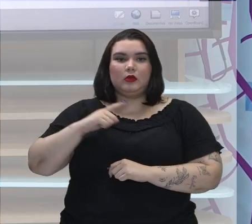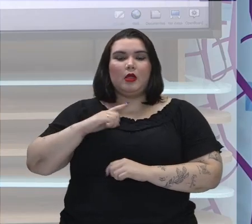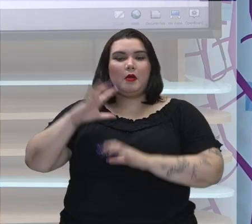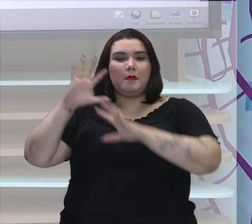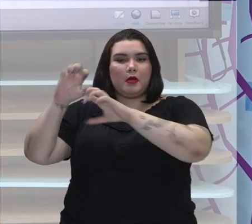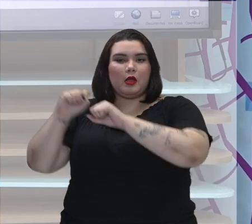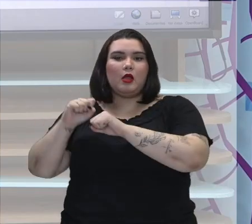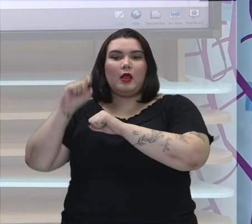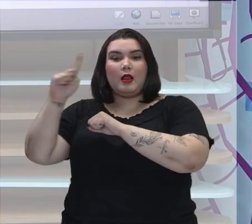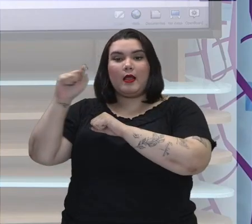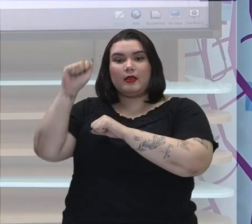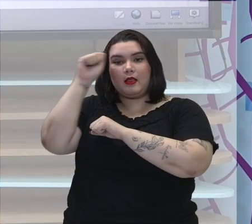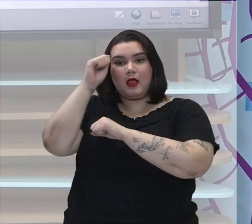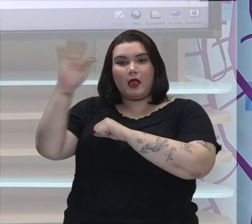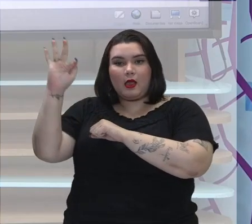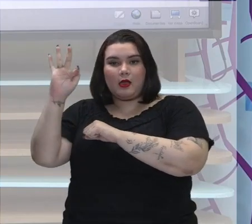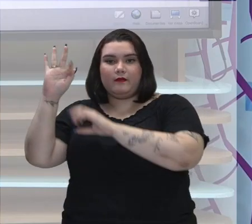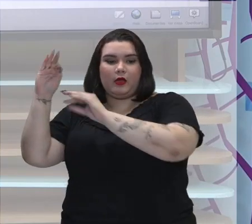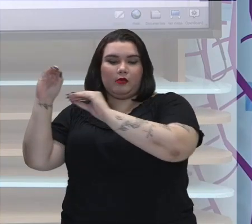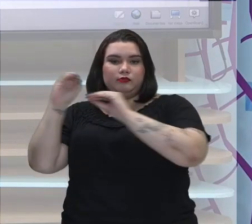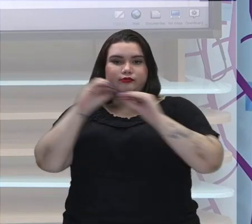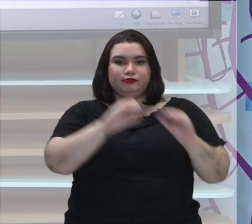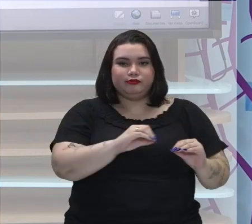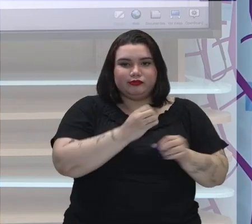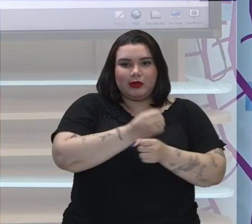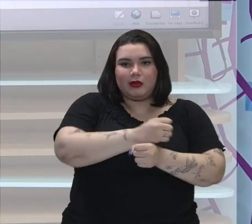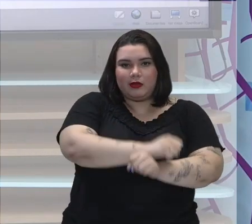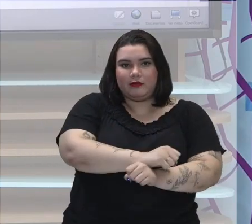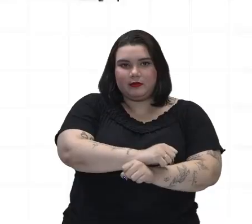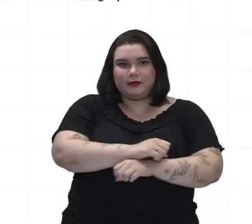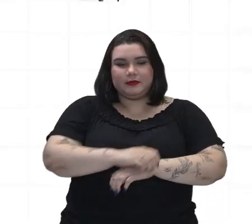do continente africano de modo escravizado.